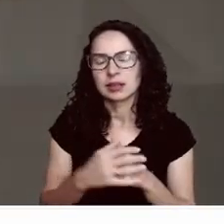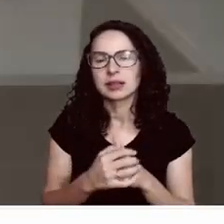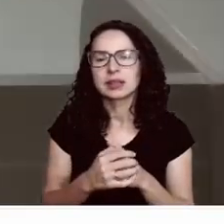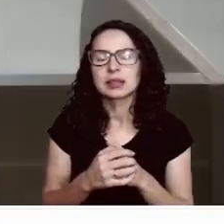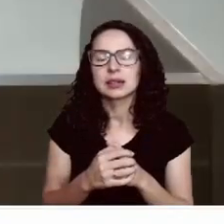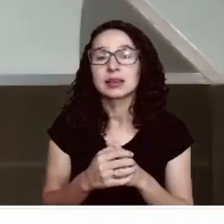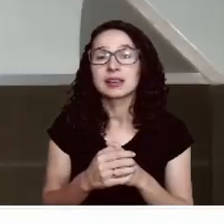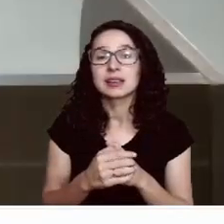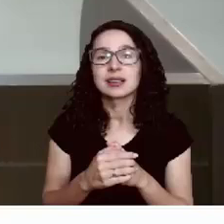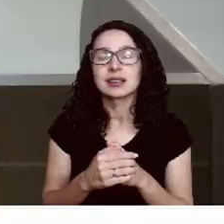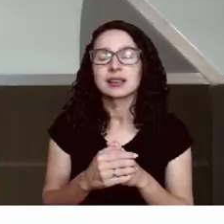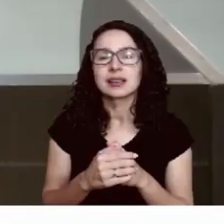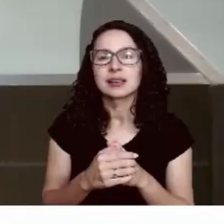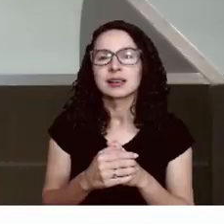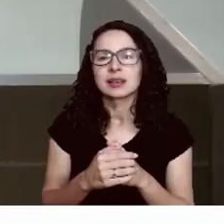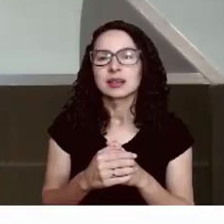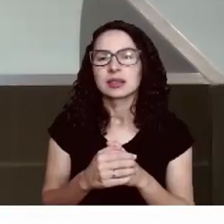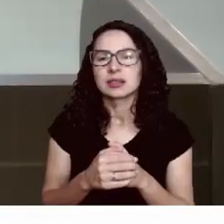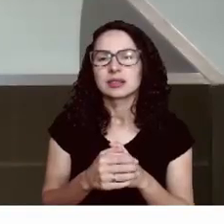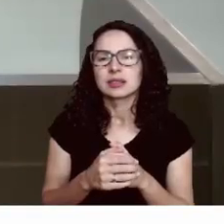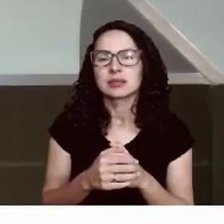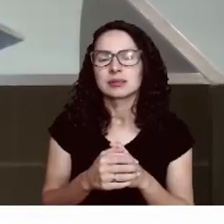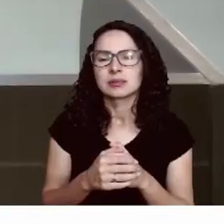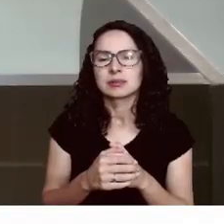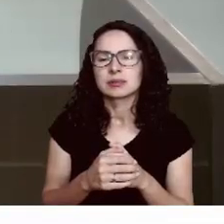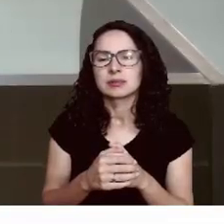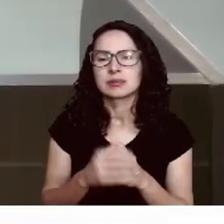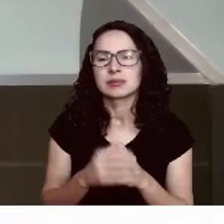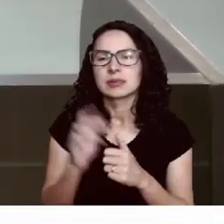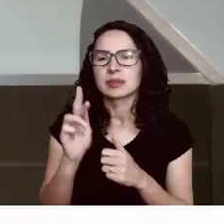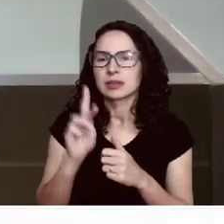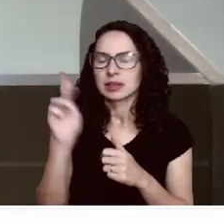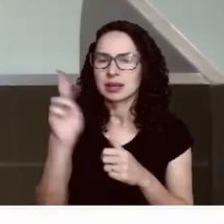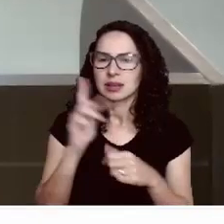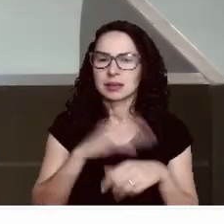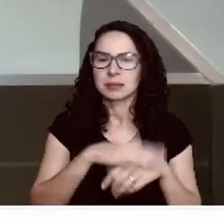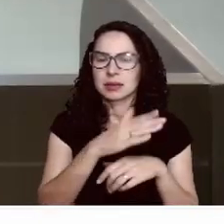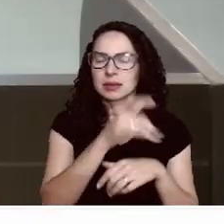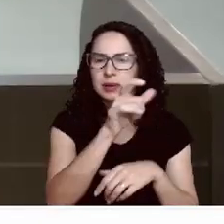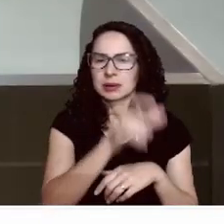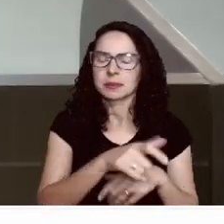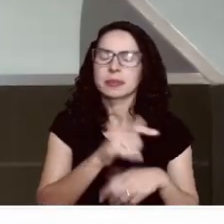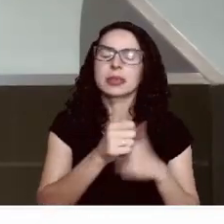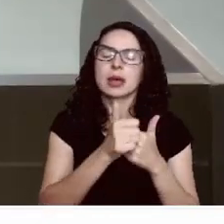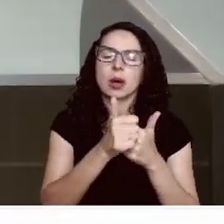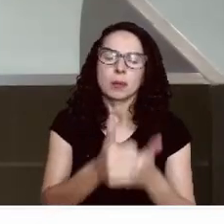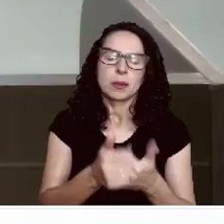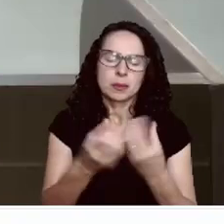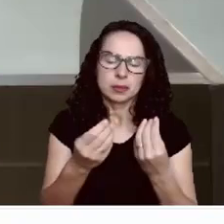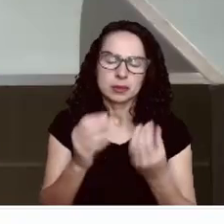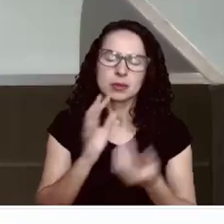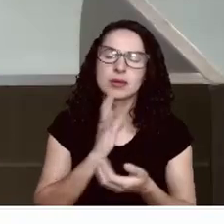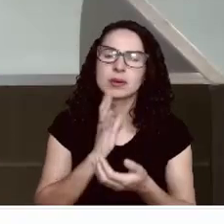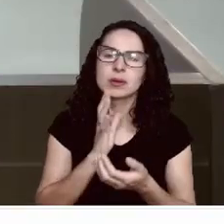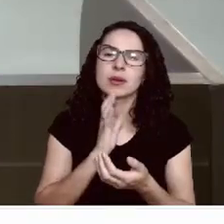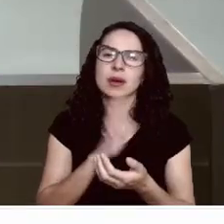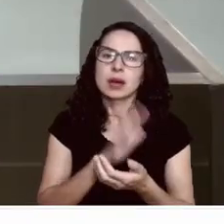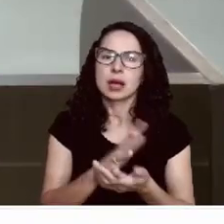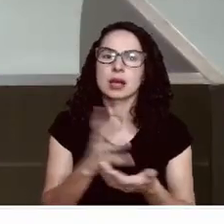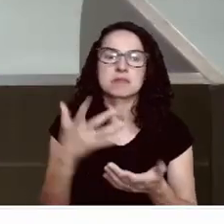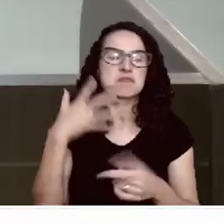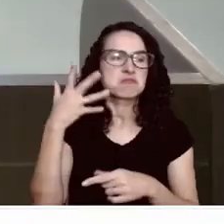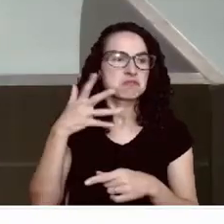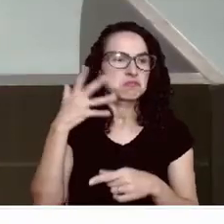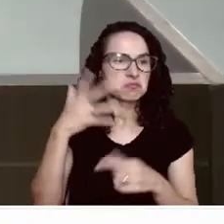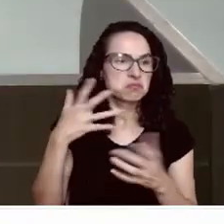Sérgio, o Cacá, igual eu falei, é uma pessoa que acompanha muitos casos, faz grandes palestras sobre essa